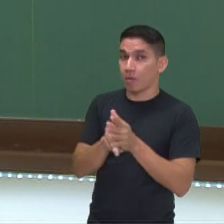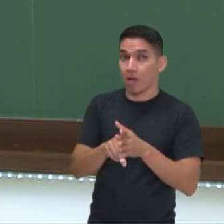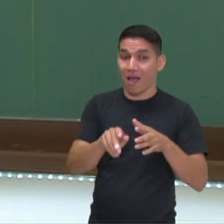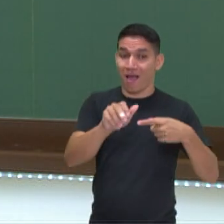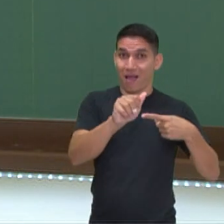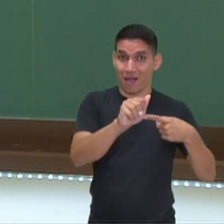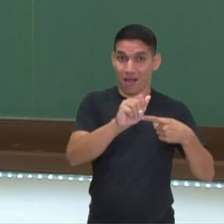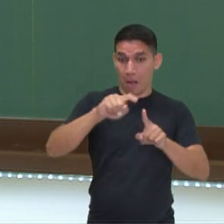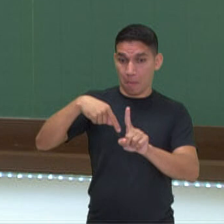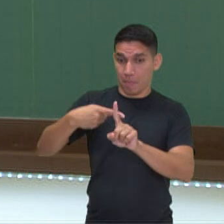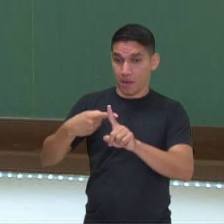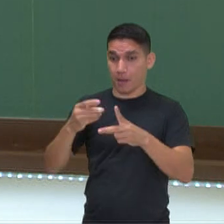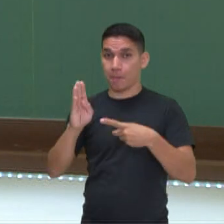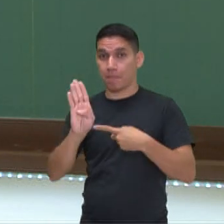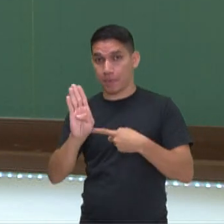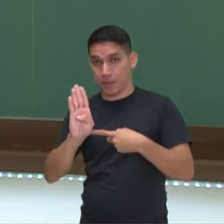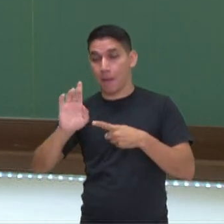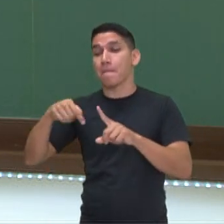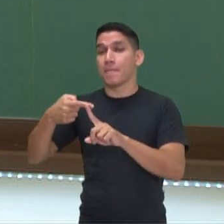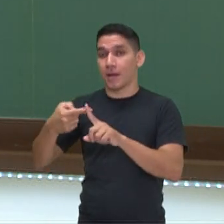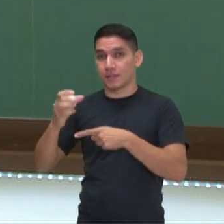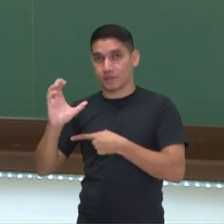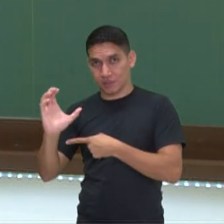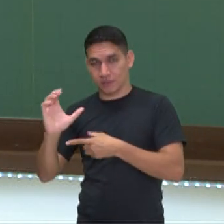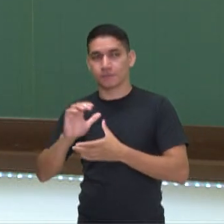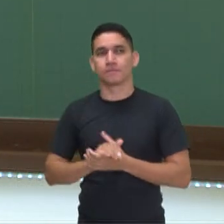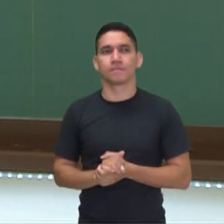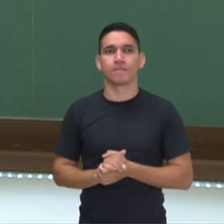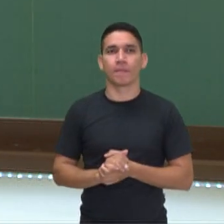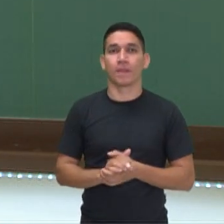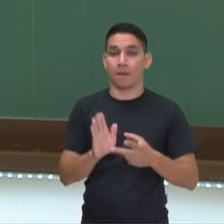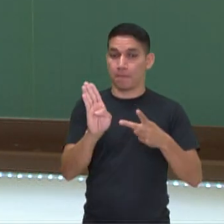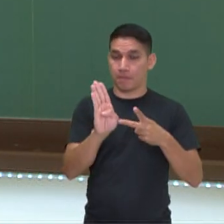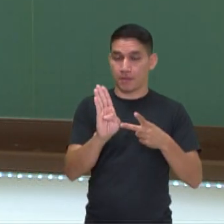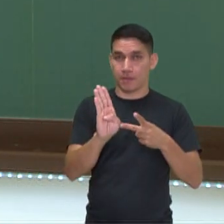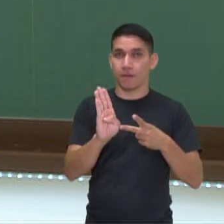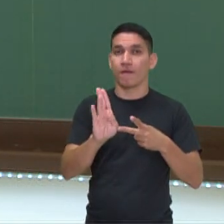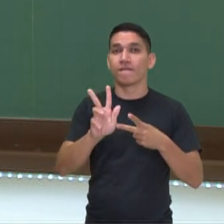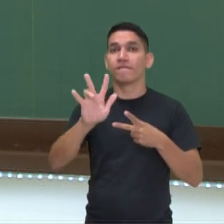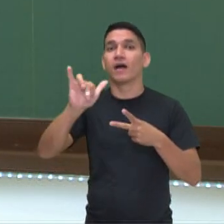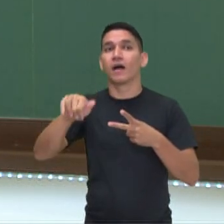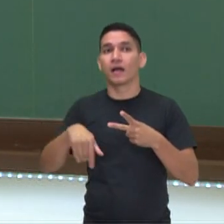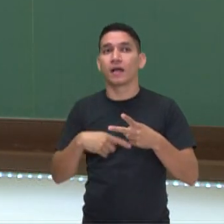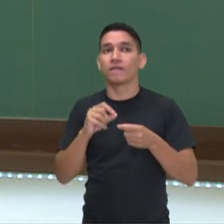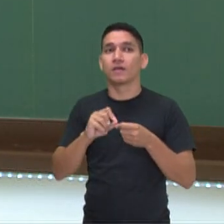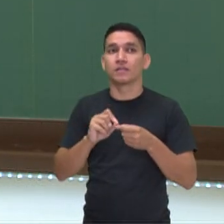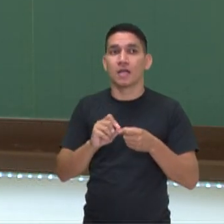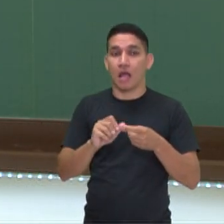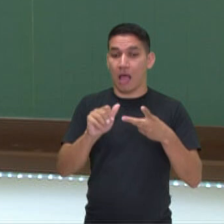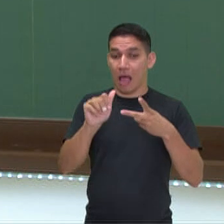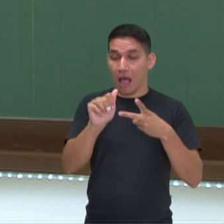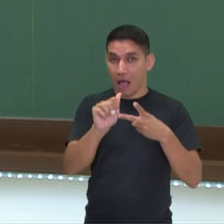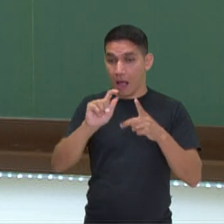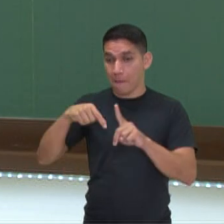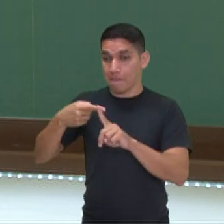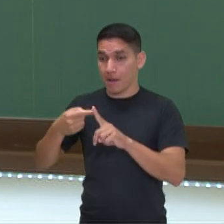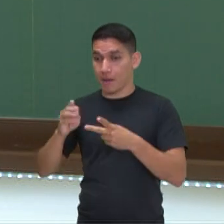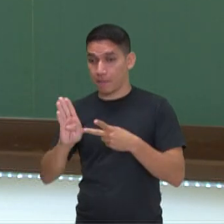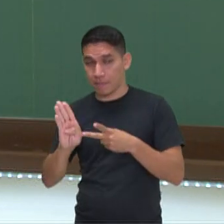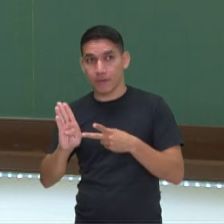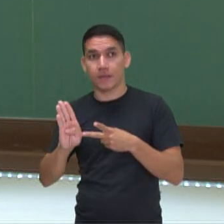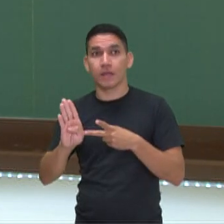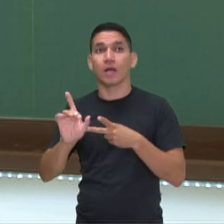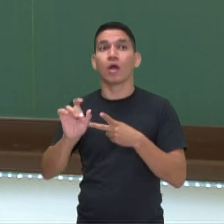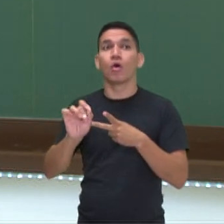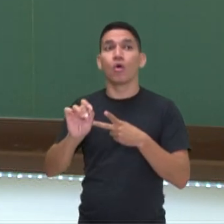de A mais B e mais C. Na letra B, vocês vão fazer A mais B e o valor que der